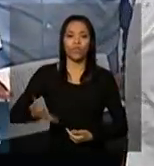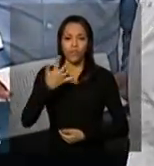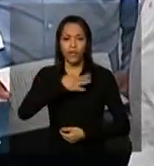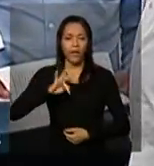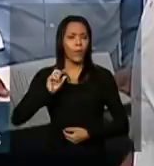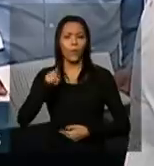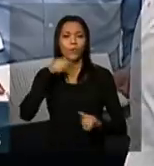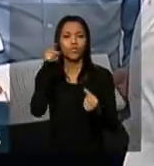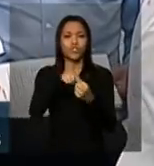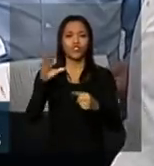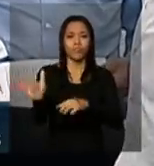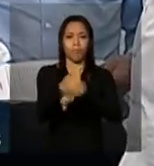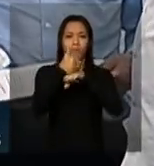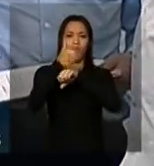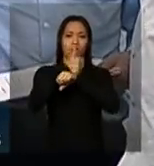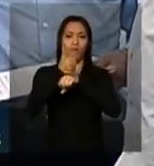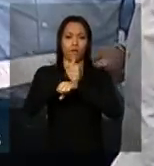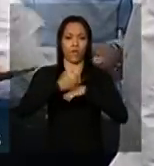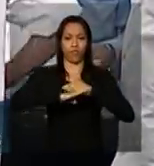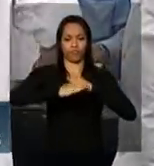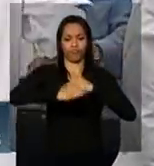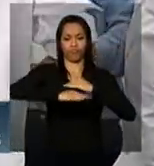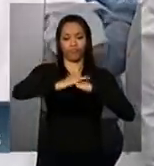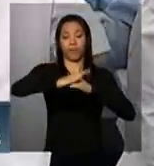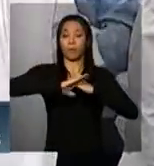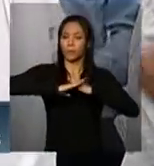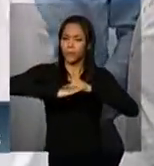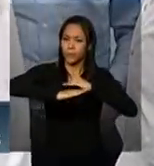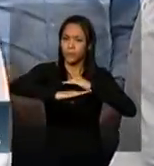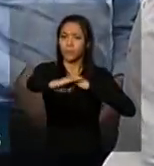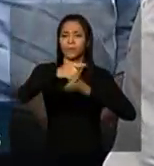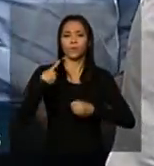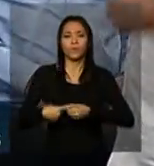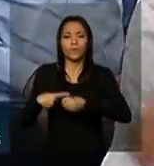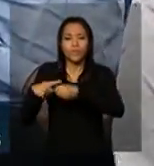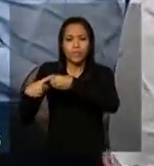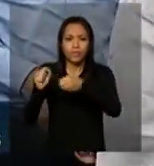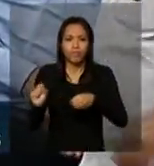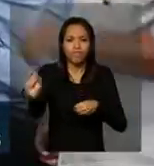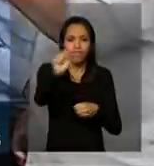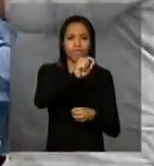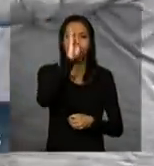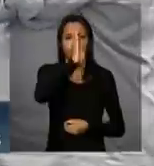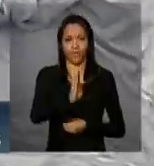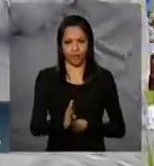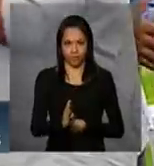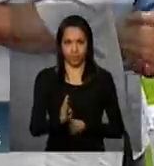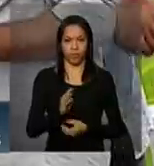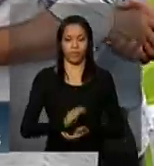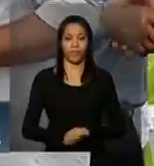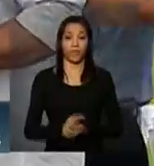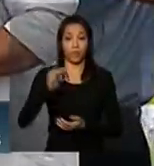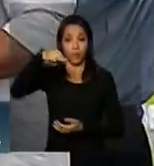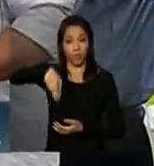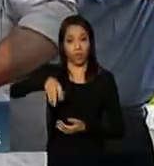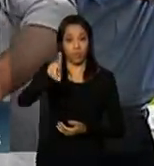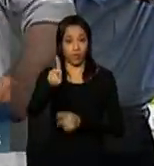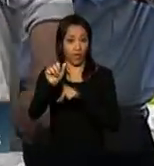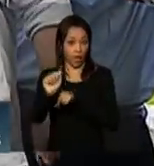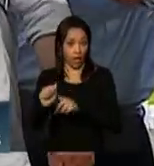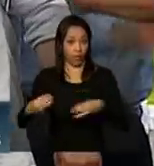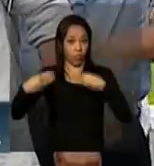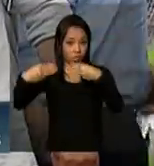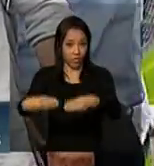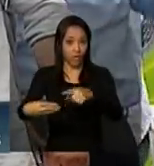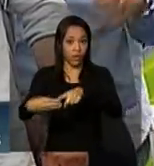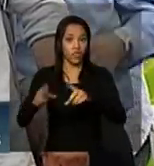melhorar a infraestrutura Viária dos pequenos municípios brasileiros de acordo com o Ministério do Desenvolvimento